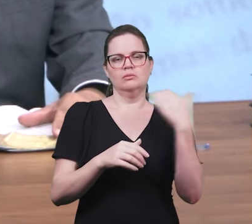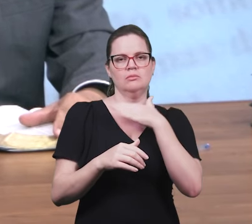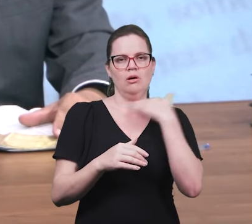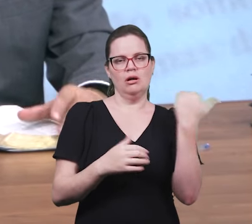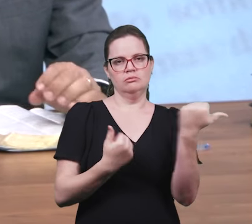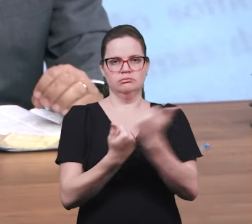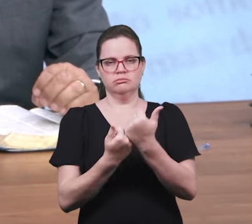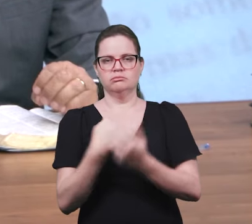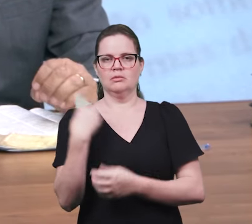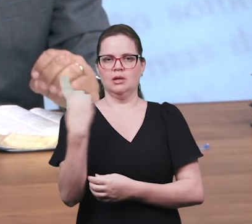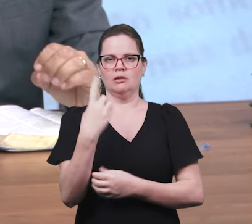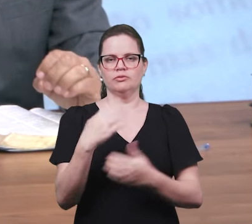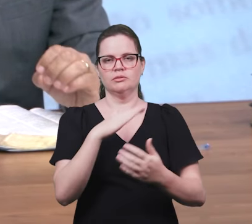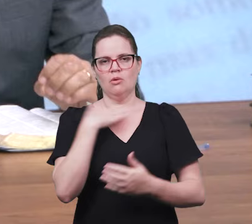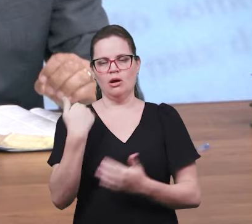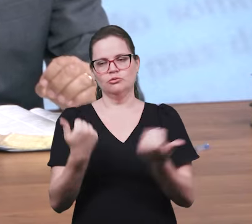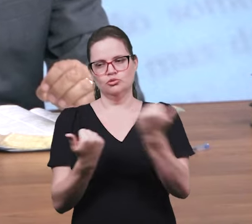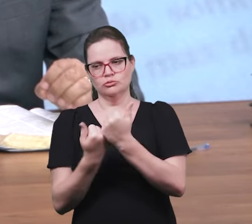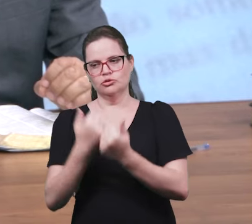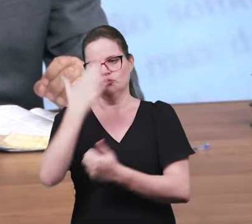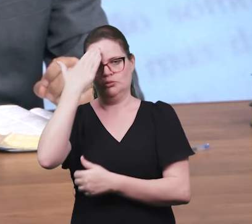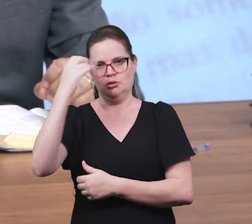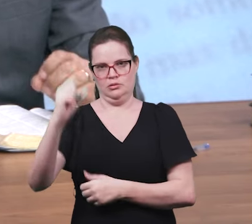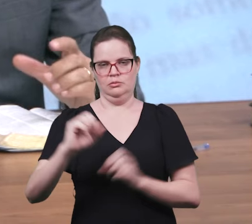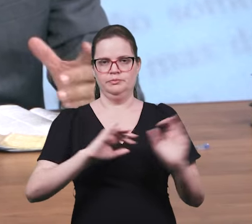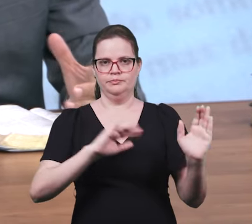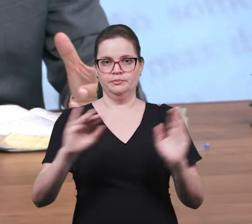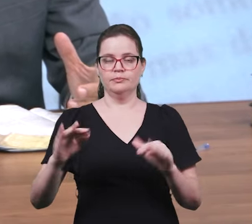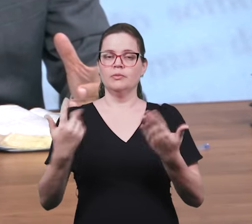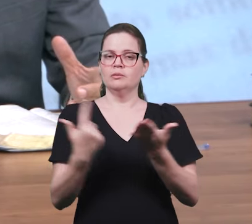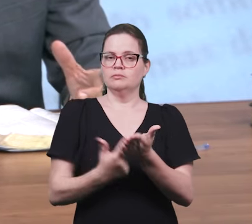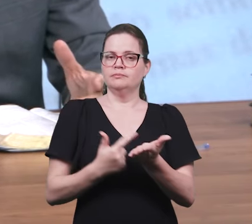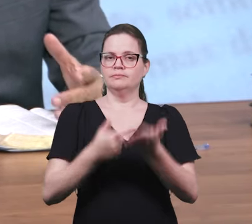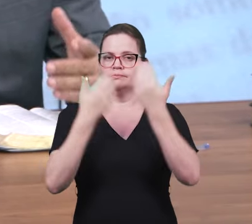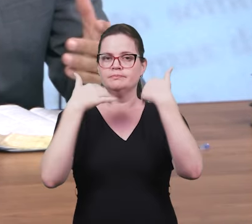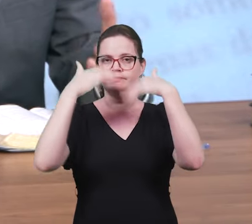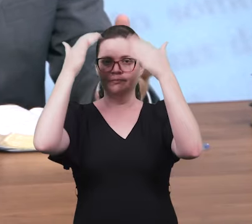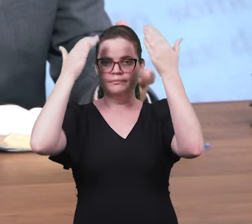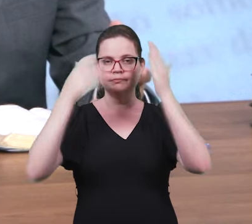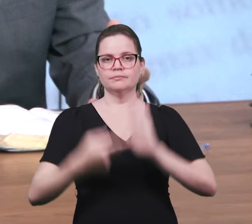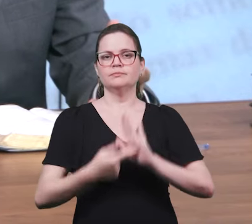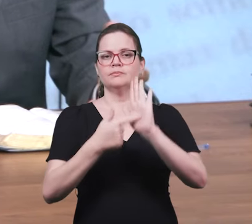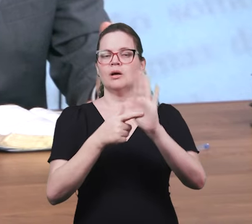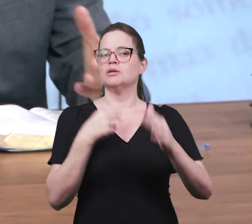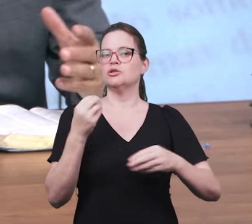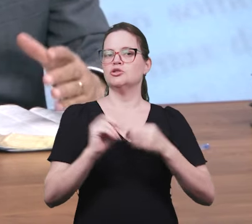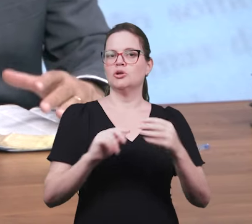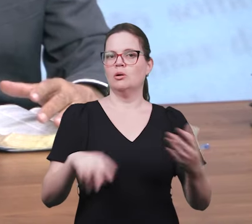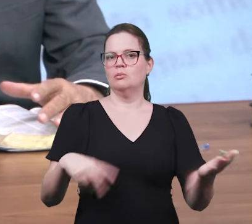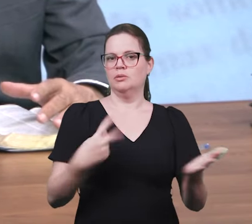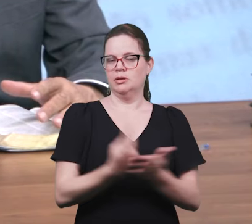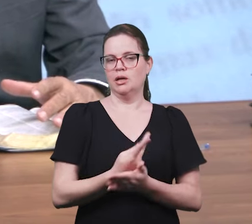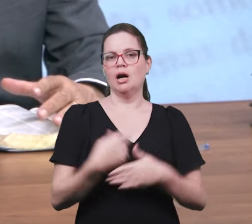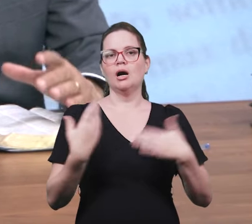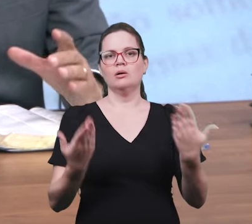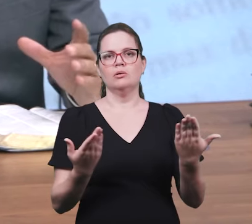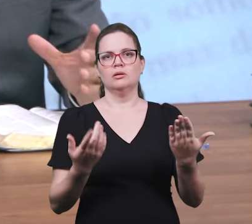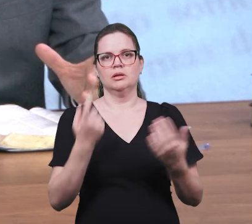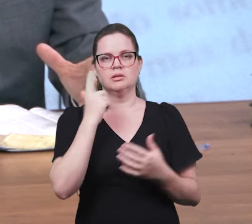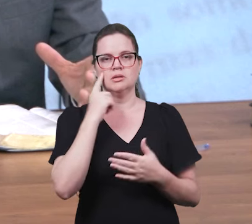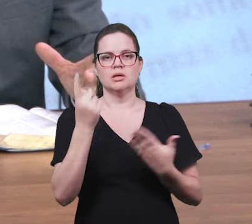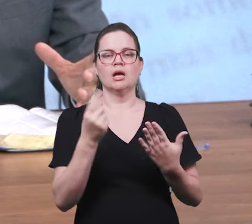Reis descreve os acontecimentos que marcaram a ascensão e o declínio